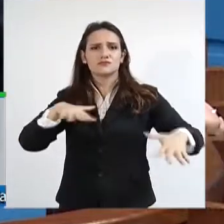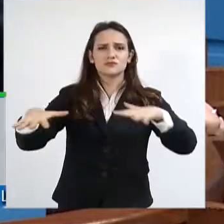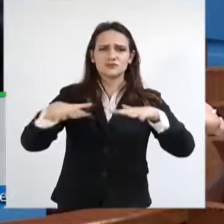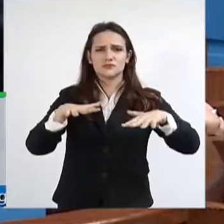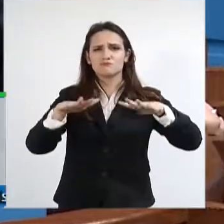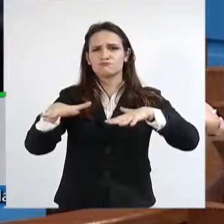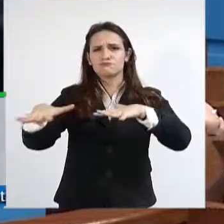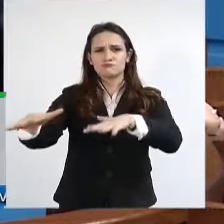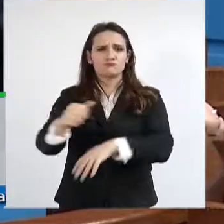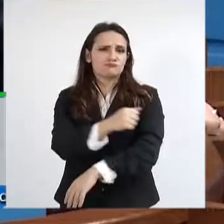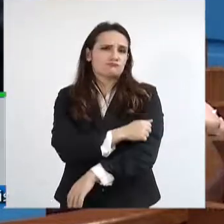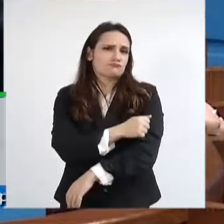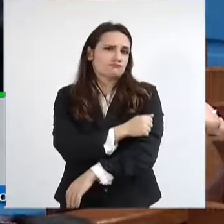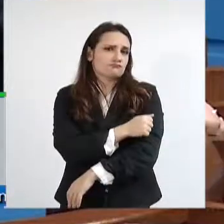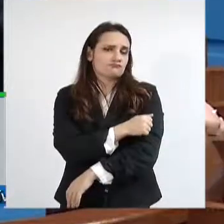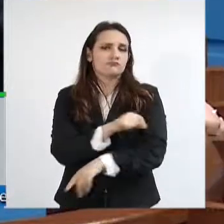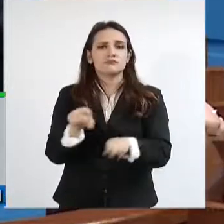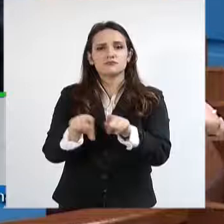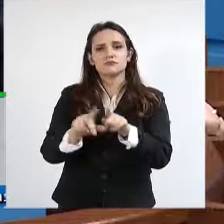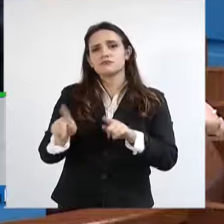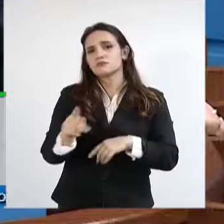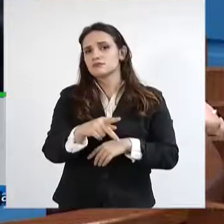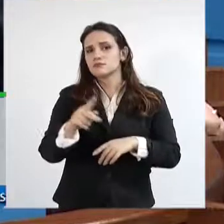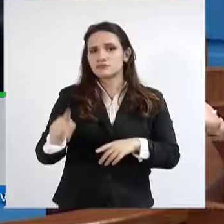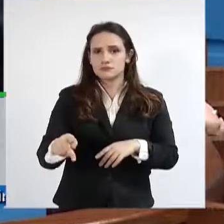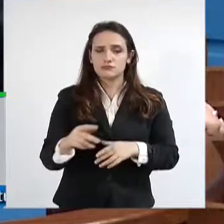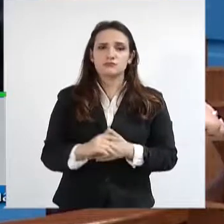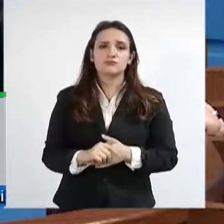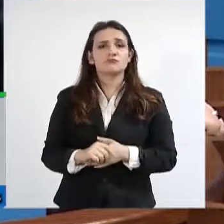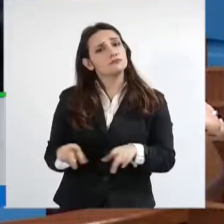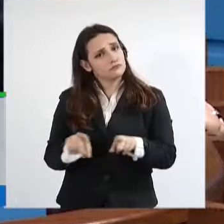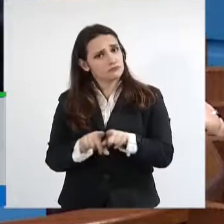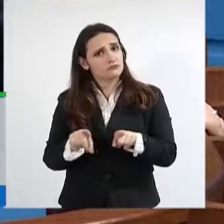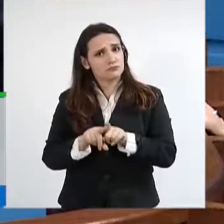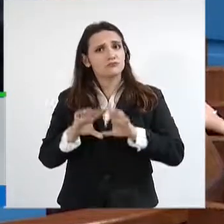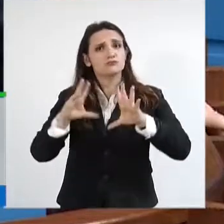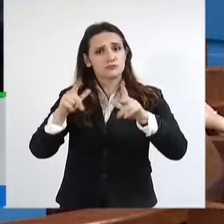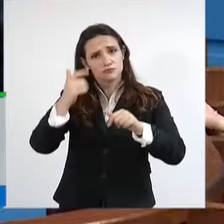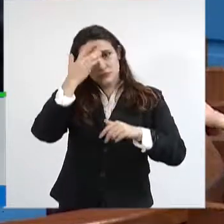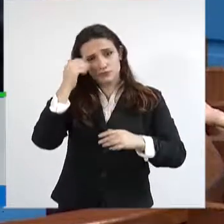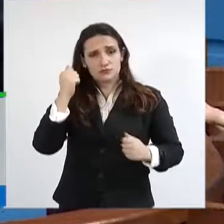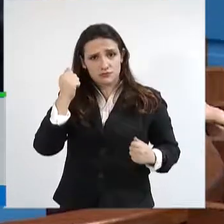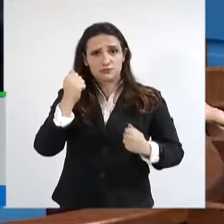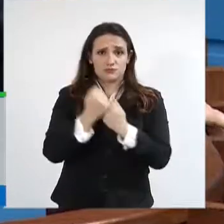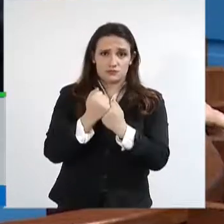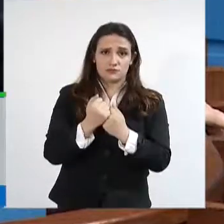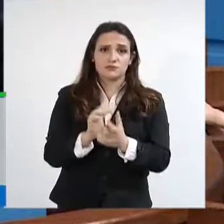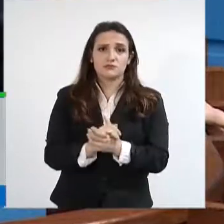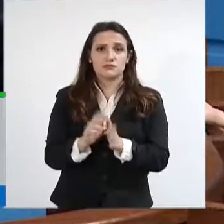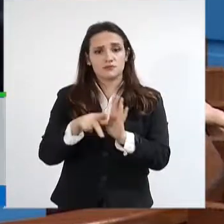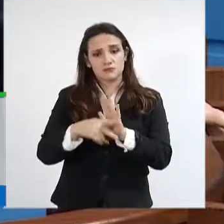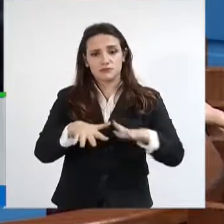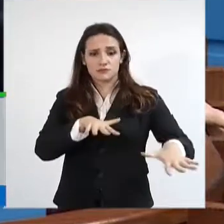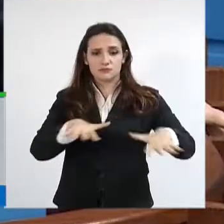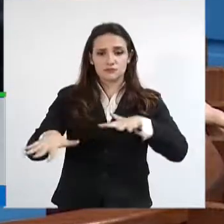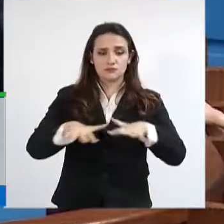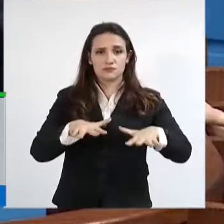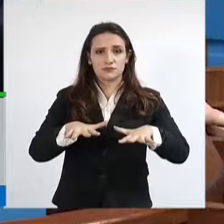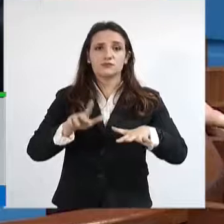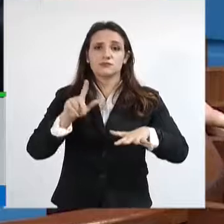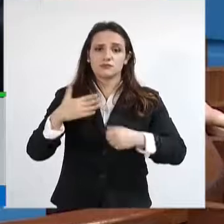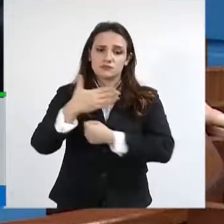de estudantes, professores e apoiadores do movimento